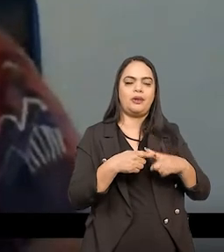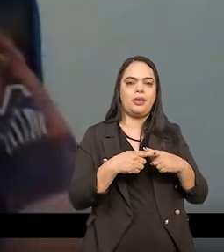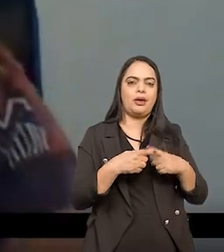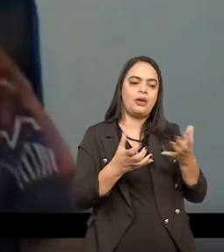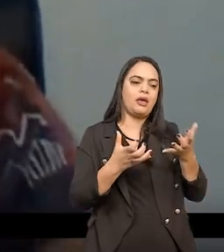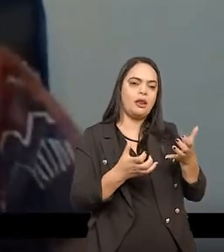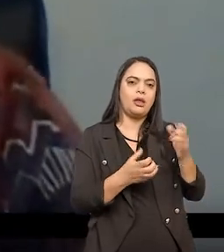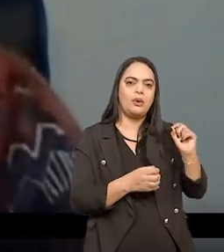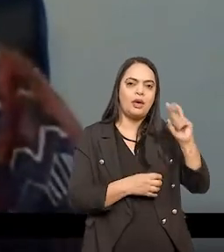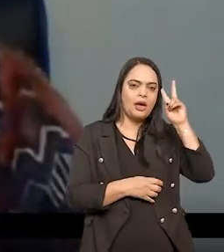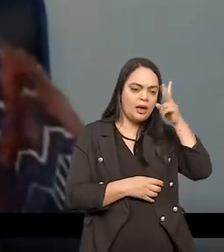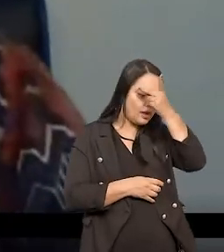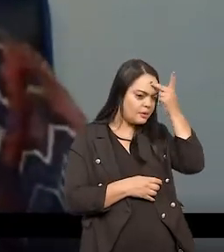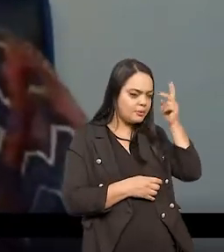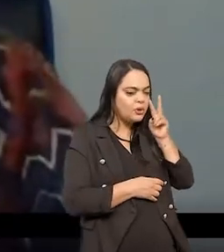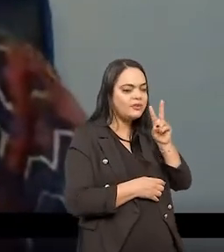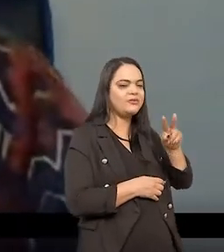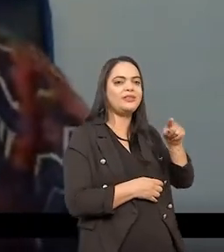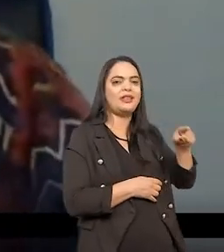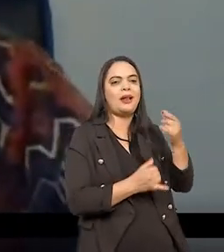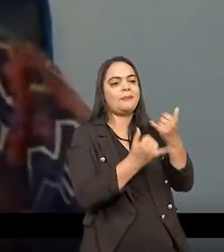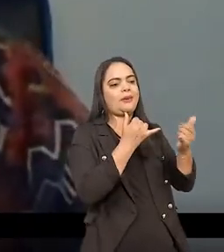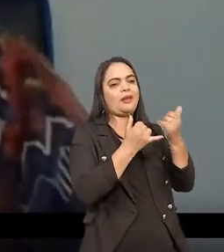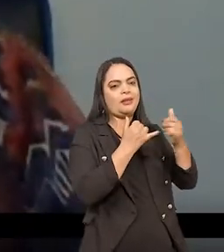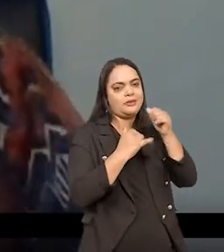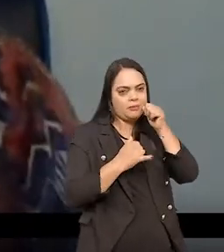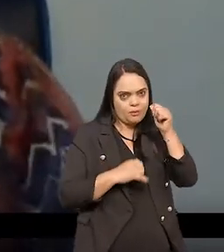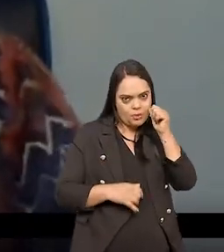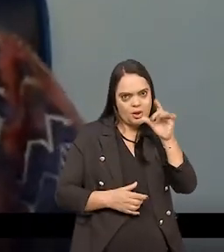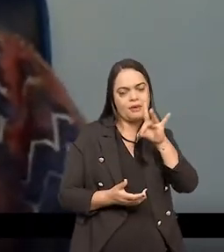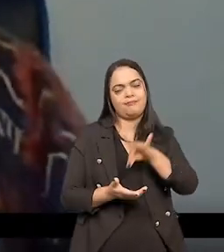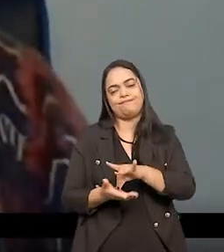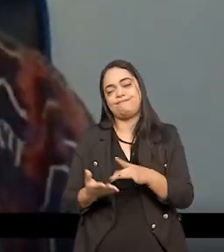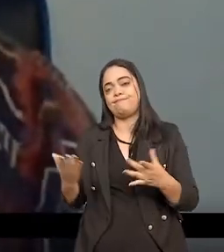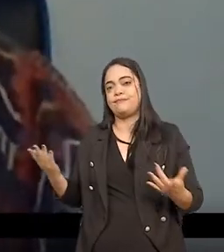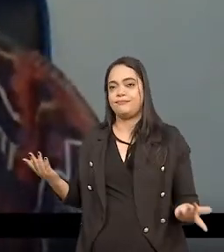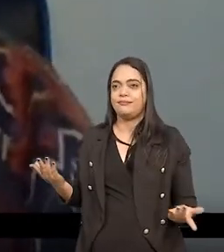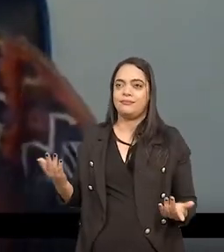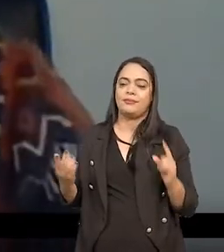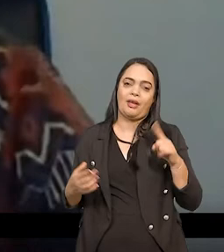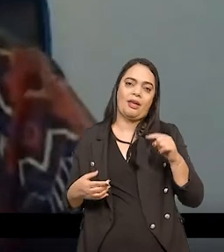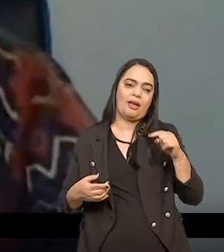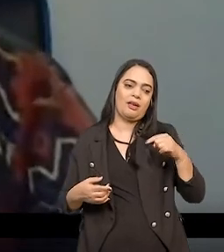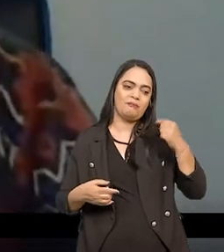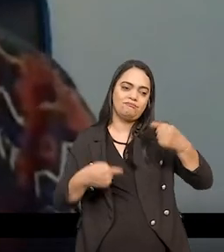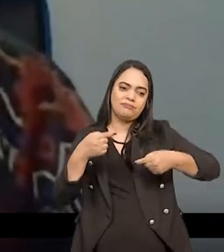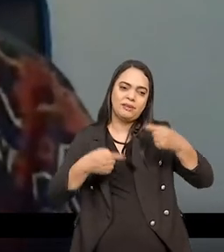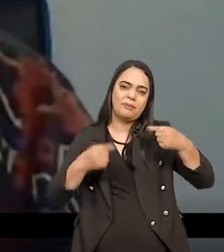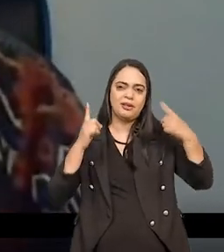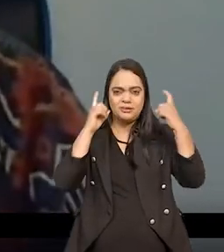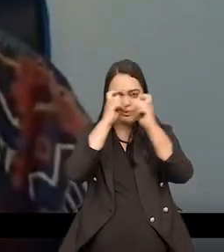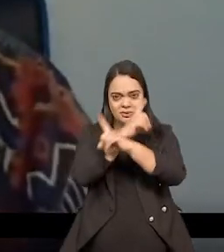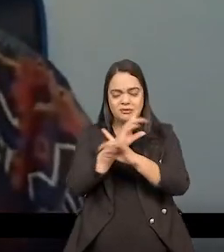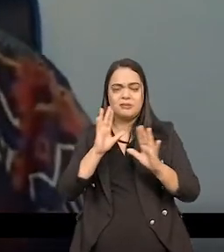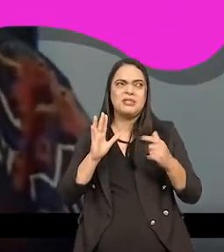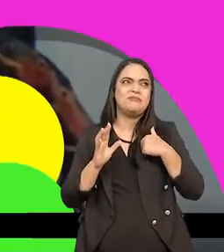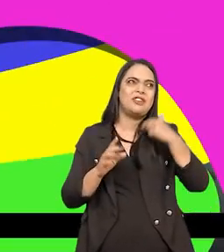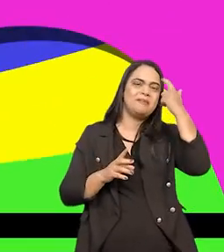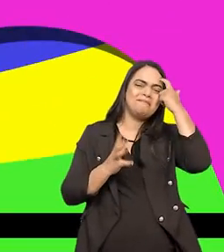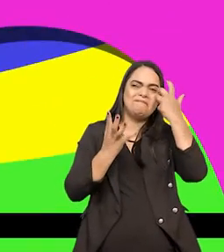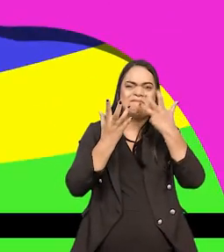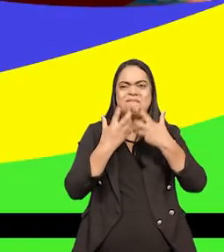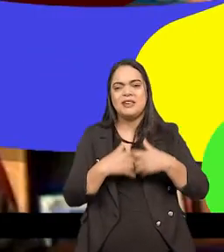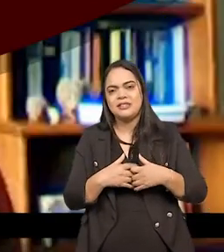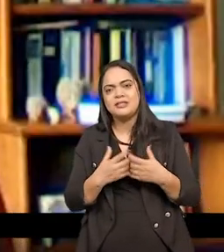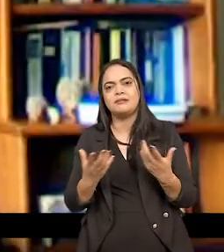mais reconhecida enquanto uma mulher, né. Então, enfim, acho que é um debate bastante complexo, assim, mas eu fiquei pensando a partir das suas